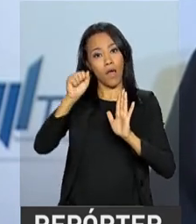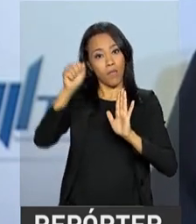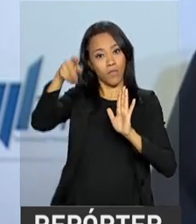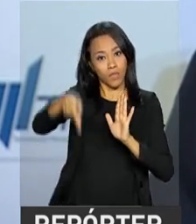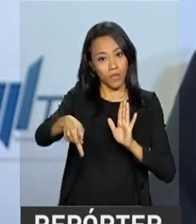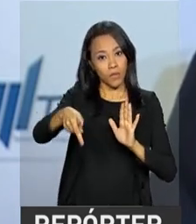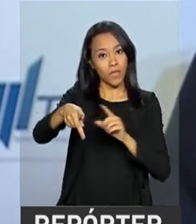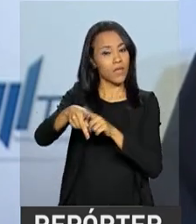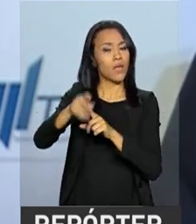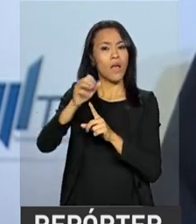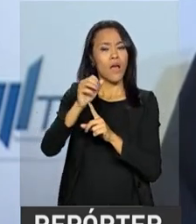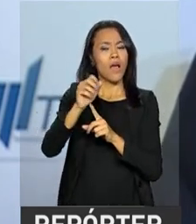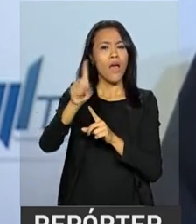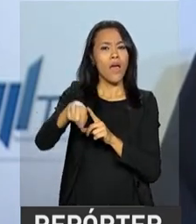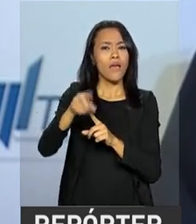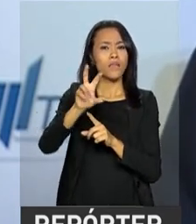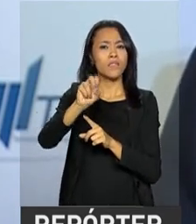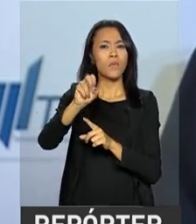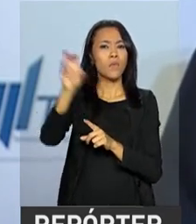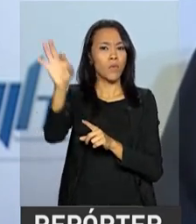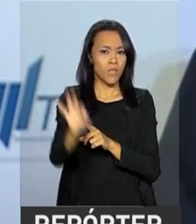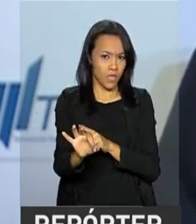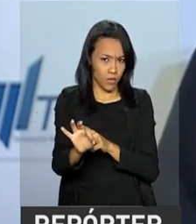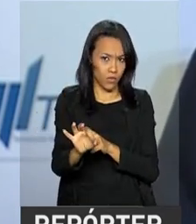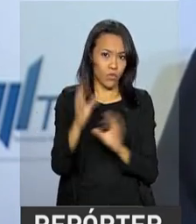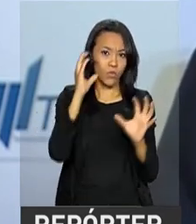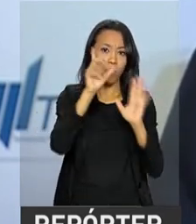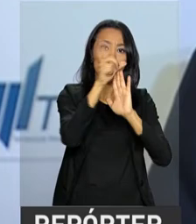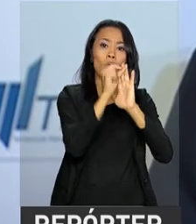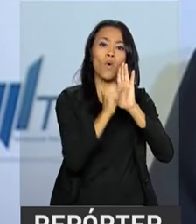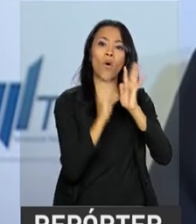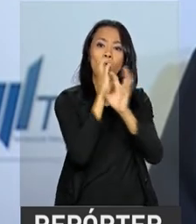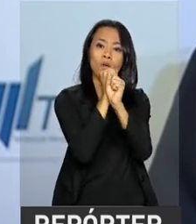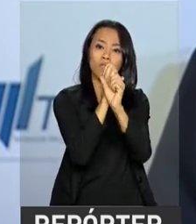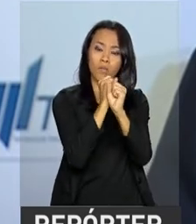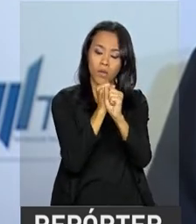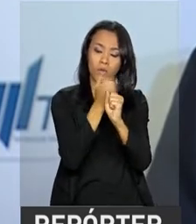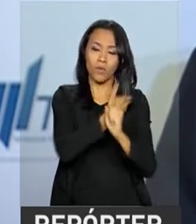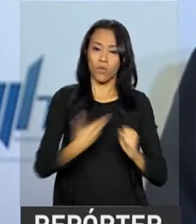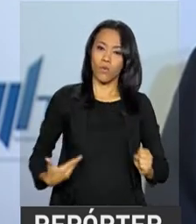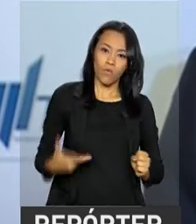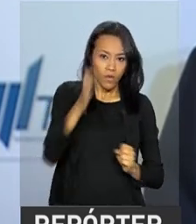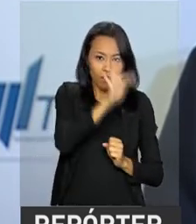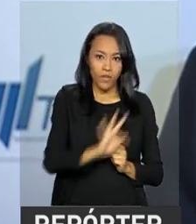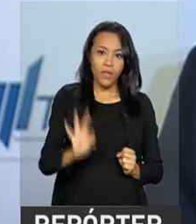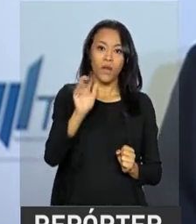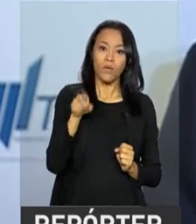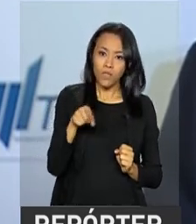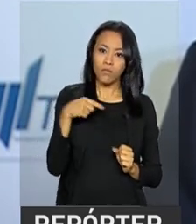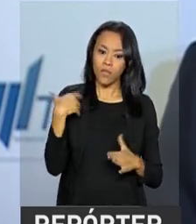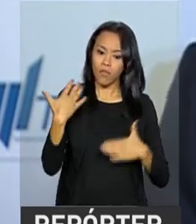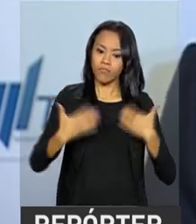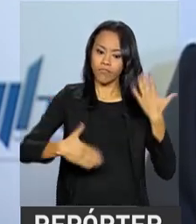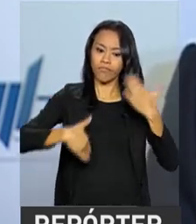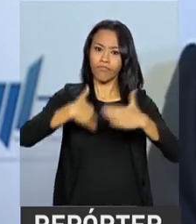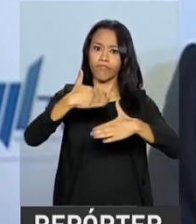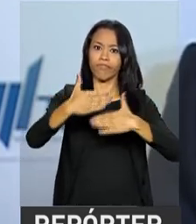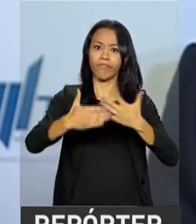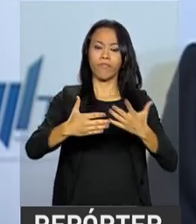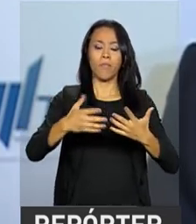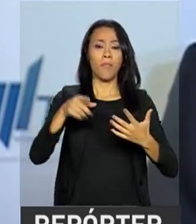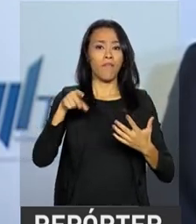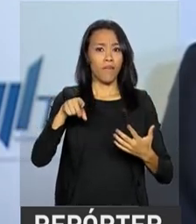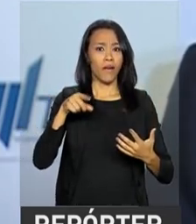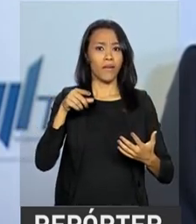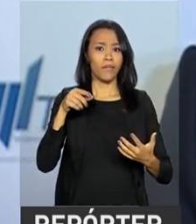50% do orçamento e está federal está crescendo a chegar a um ponto